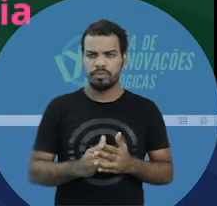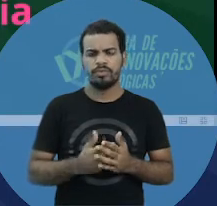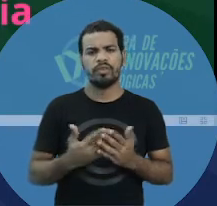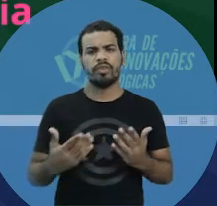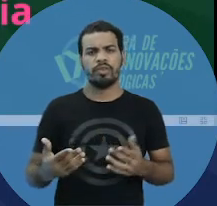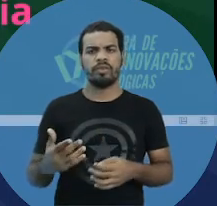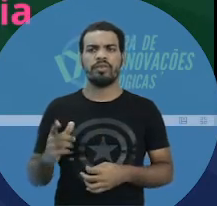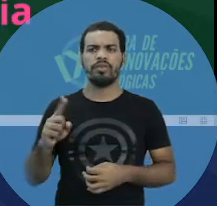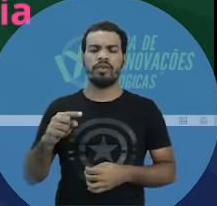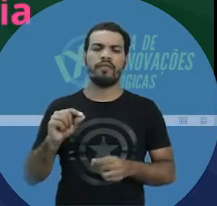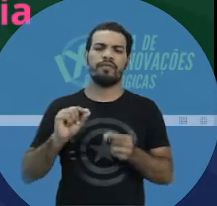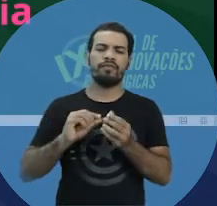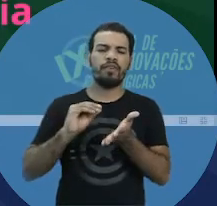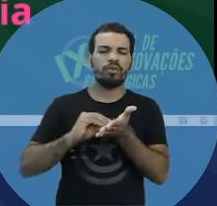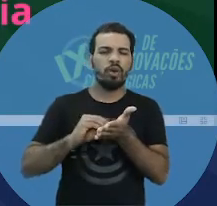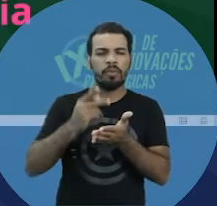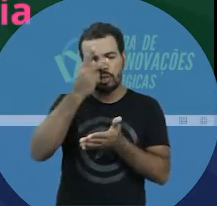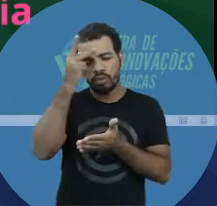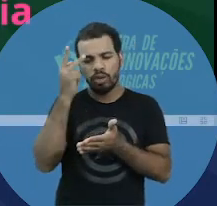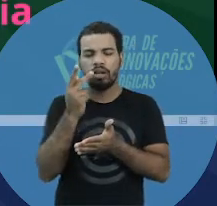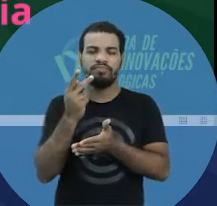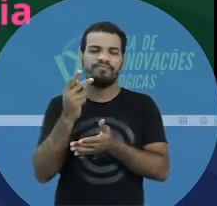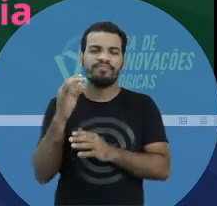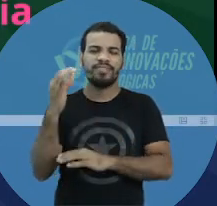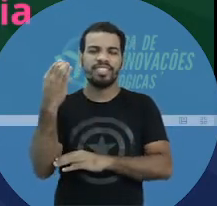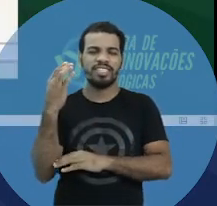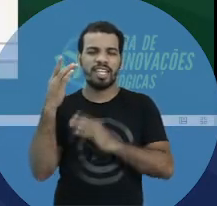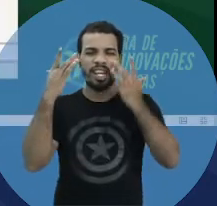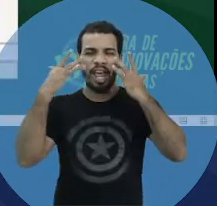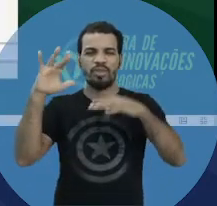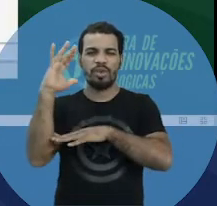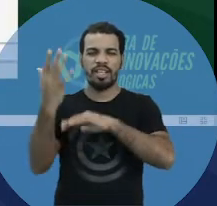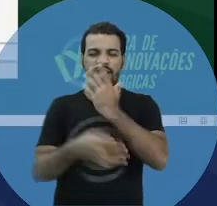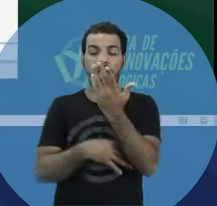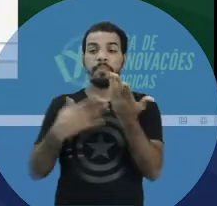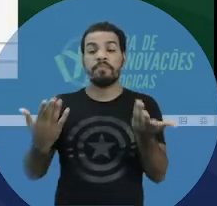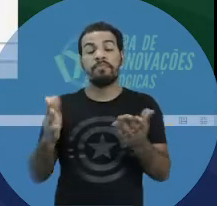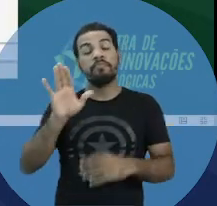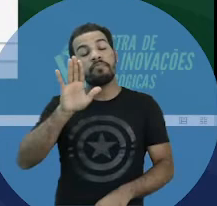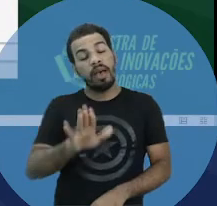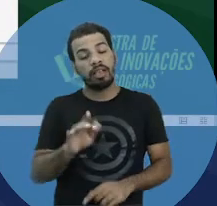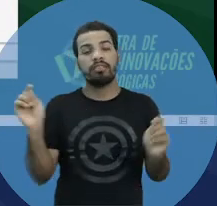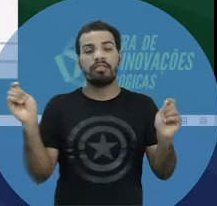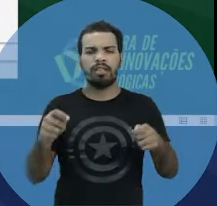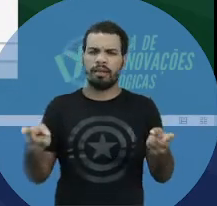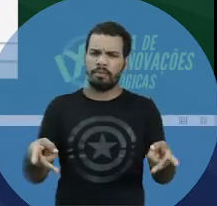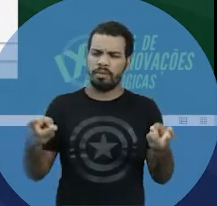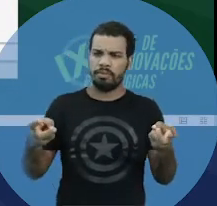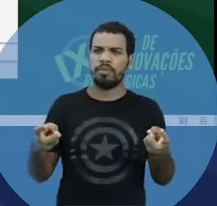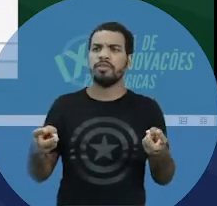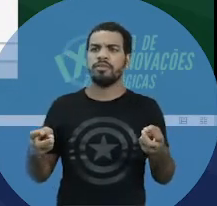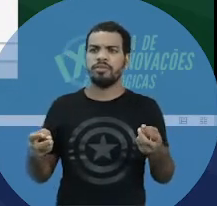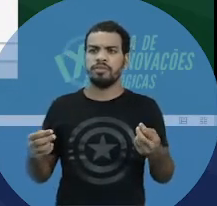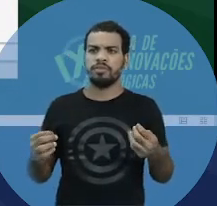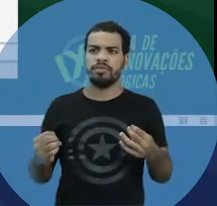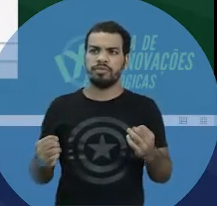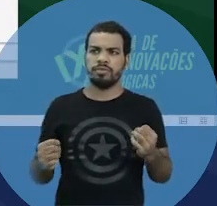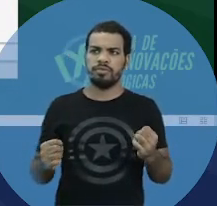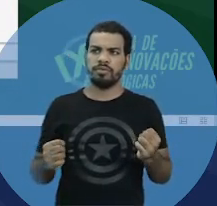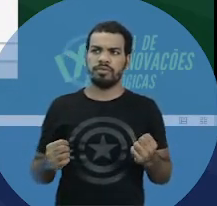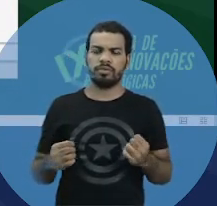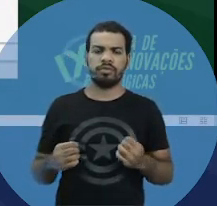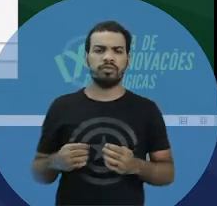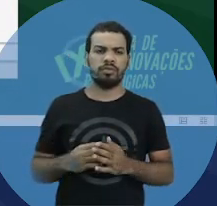da ciência de natureza. Porém, a gente pode perceber, né, que eu posso ir até além